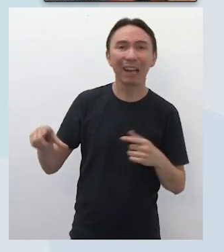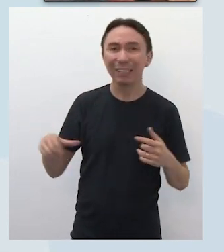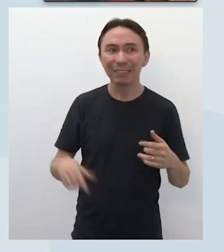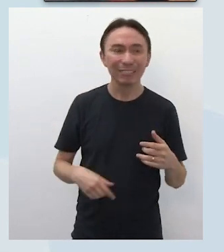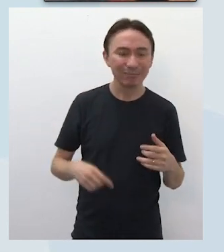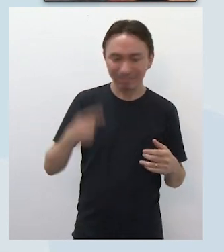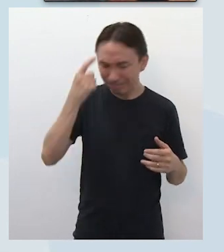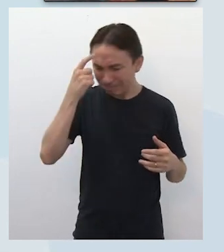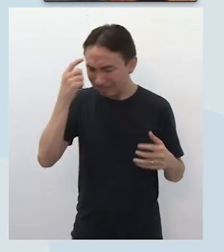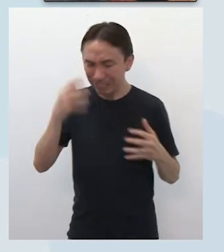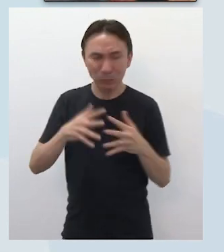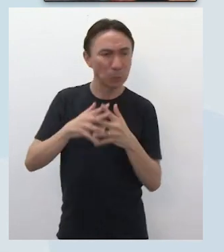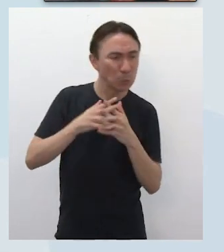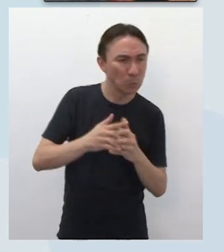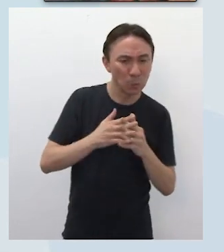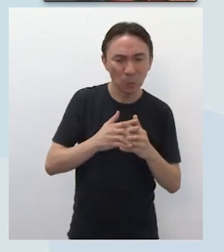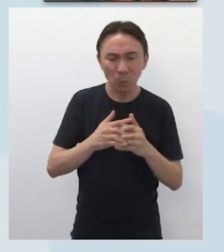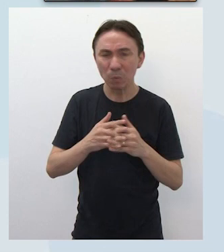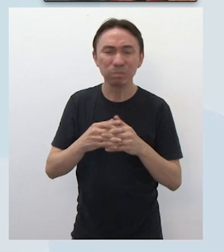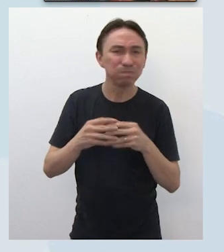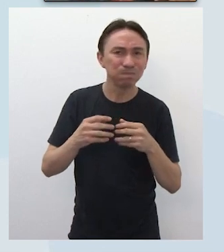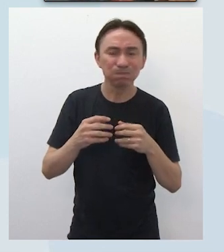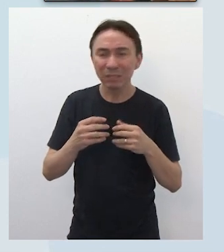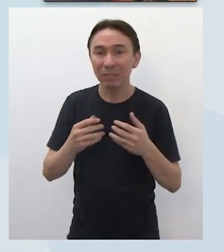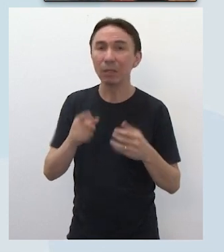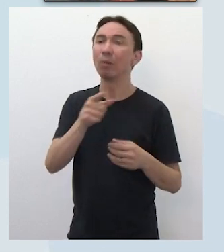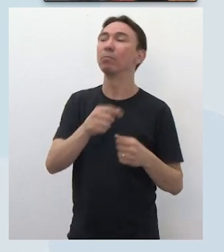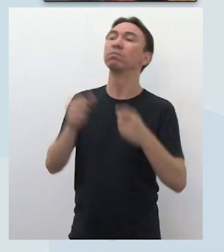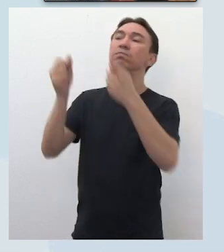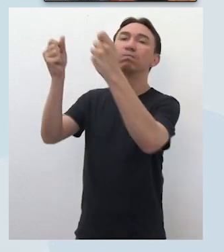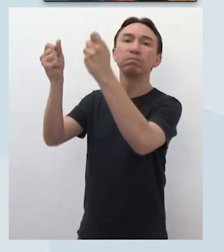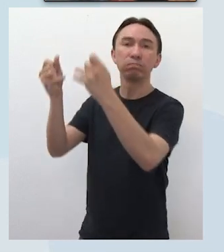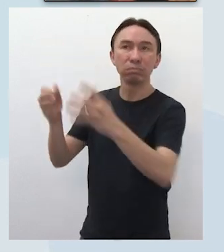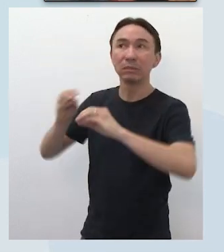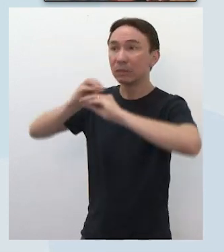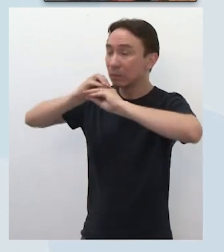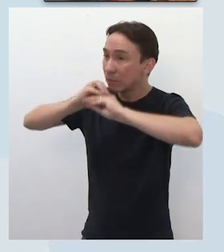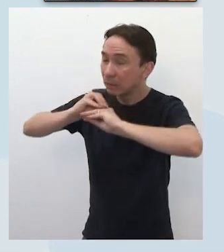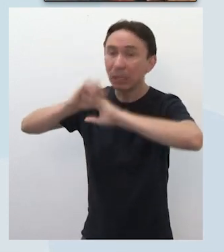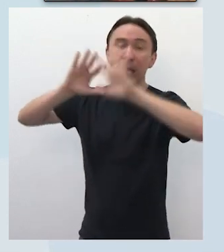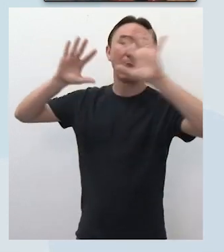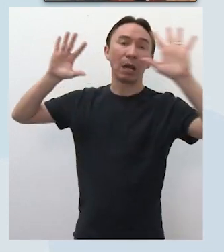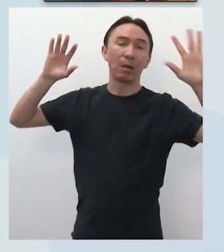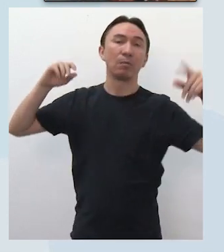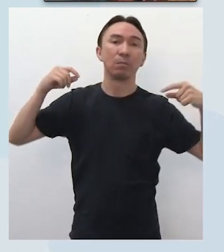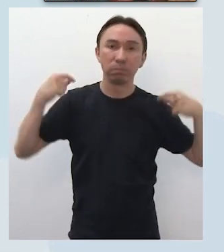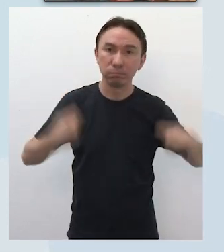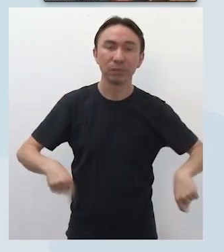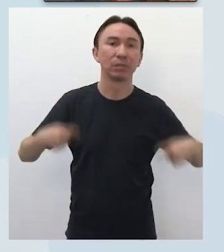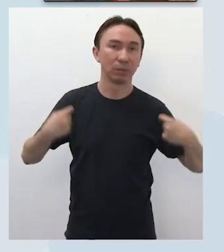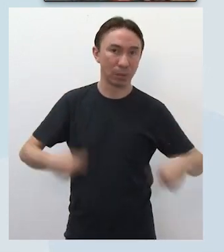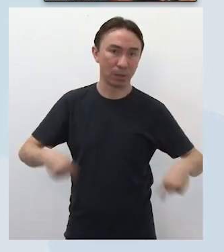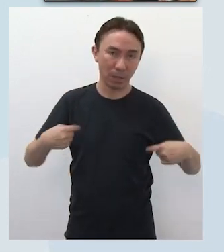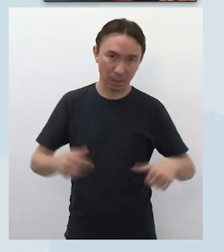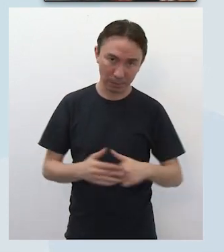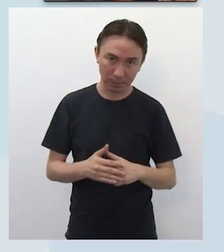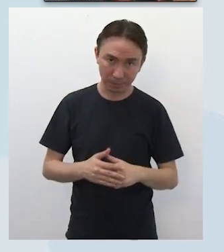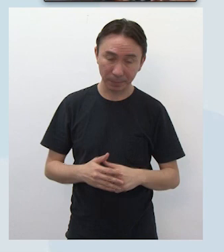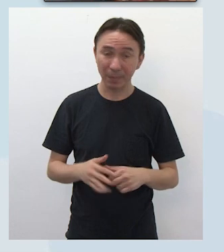que seja precisa. E mais do que tudo, colegas, um feedback ele vai